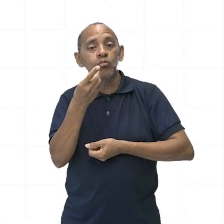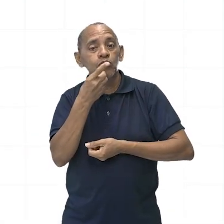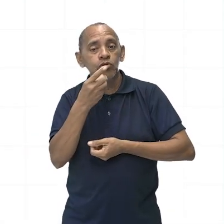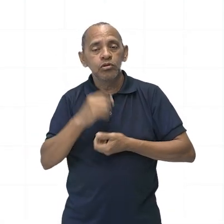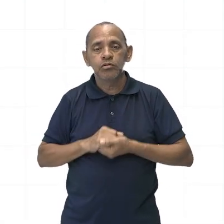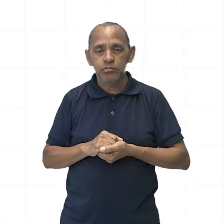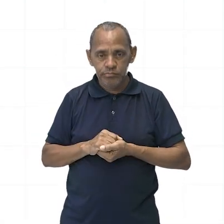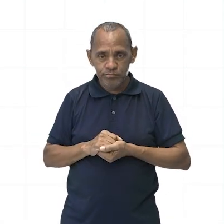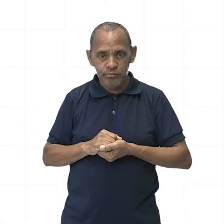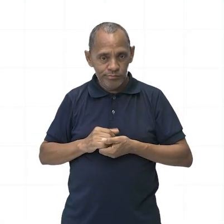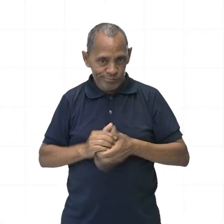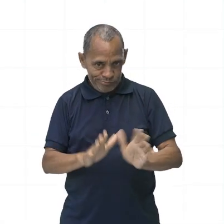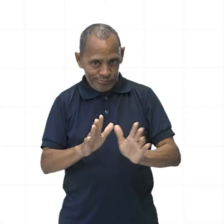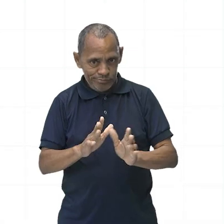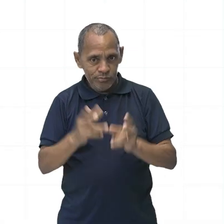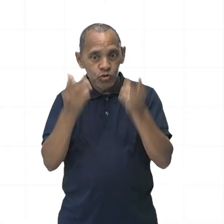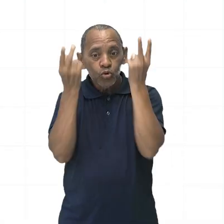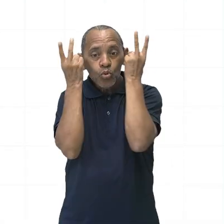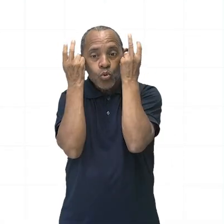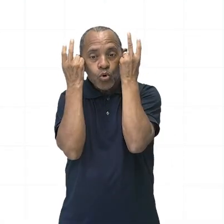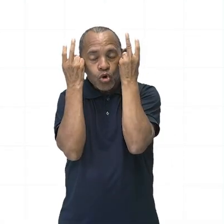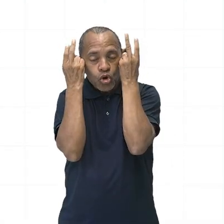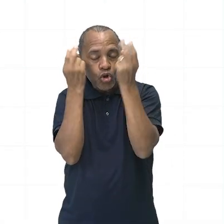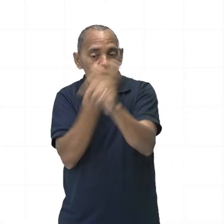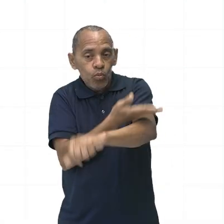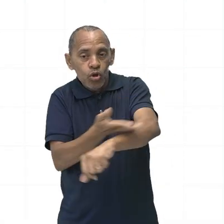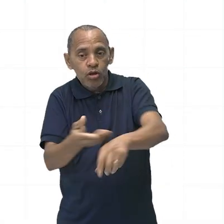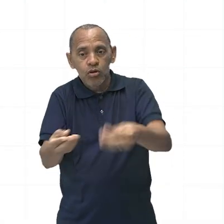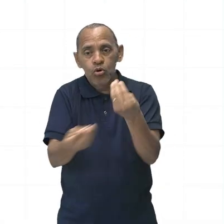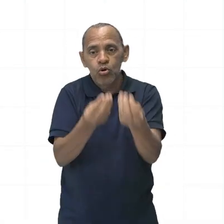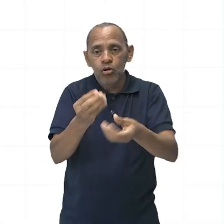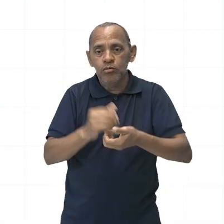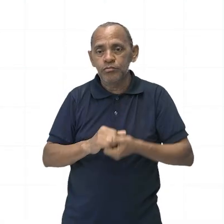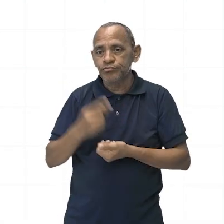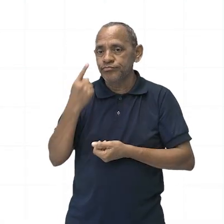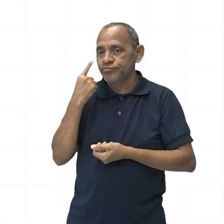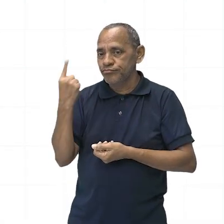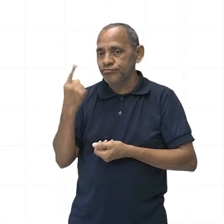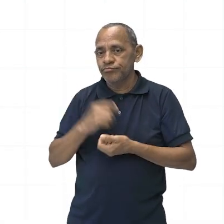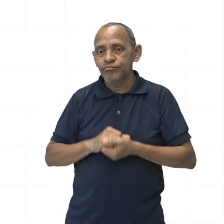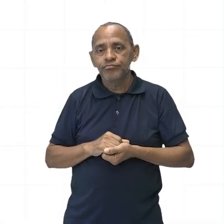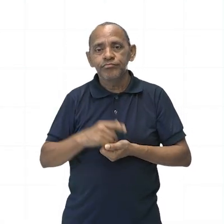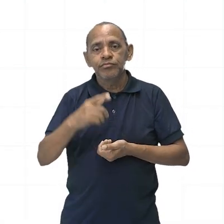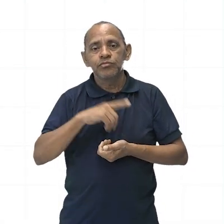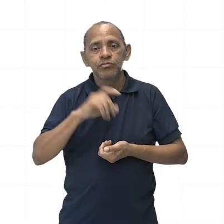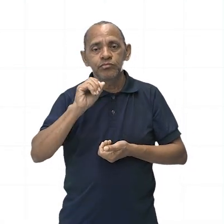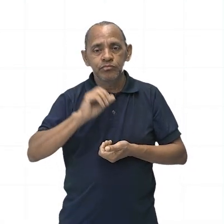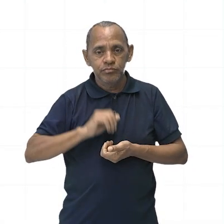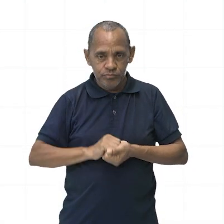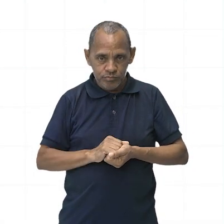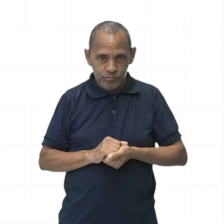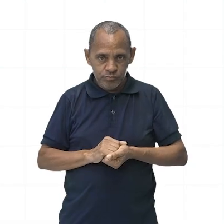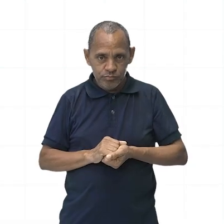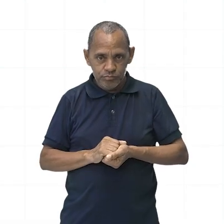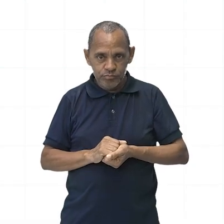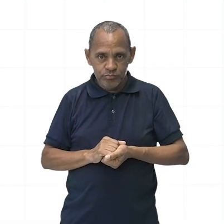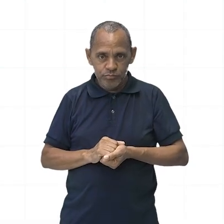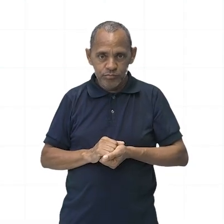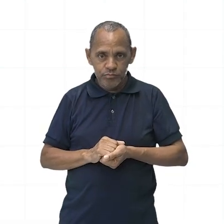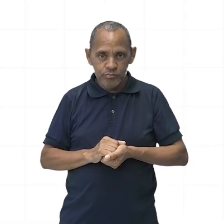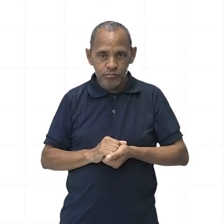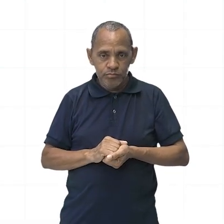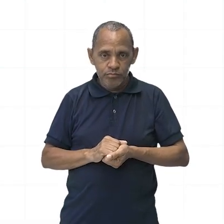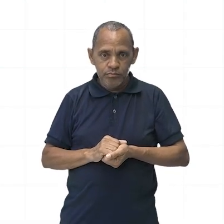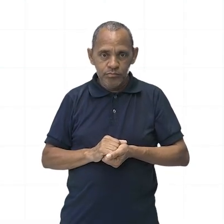seja, heterozigotos, qual a probabilidade de nascerem coelhos brancos? Vamos analisar a